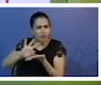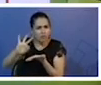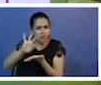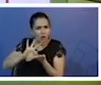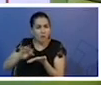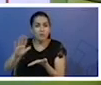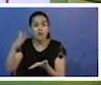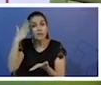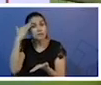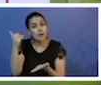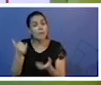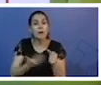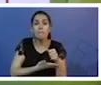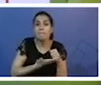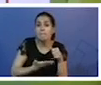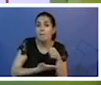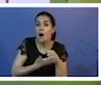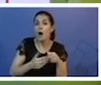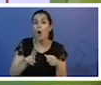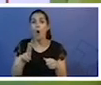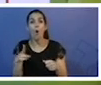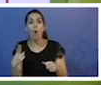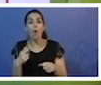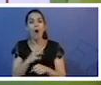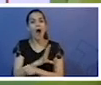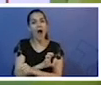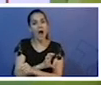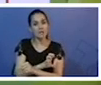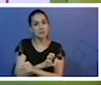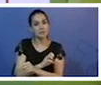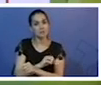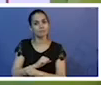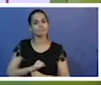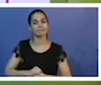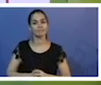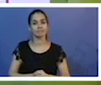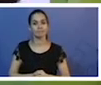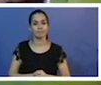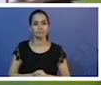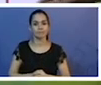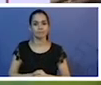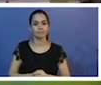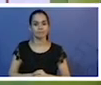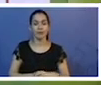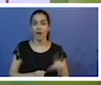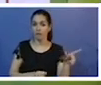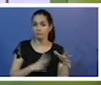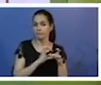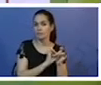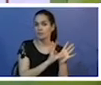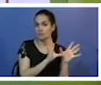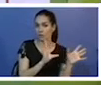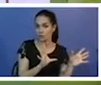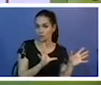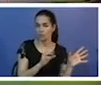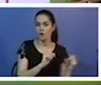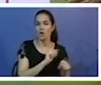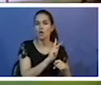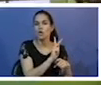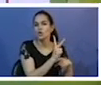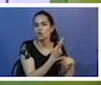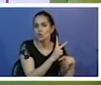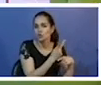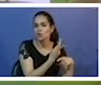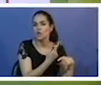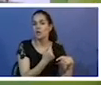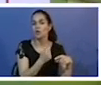base ou se é um ácido. Então, esse ácido, ele liberou um hidrogênio, essa base liberou um